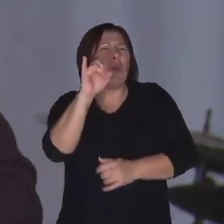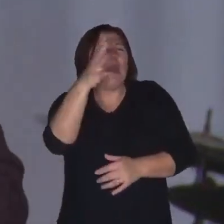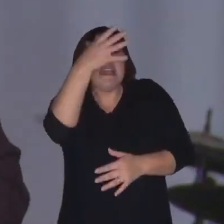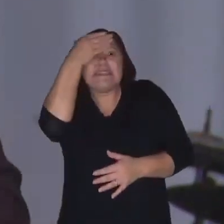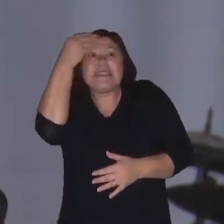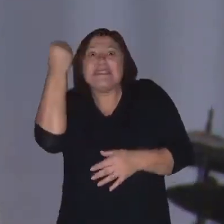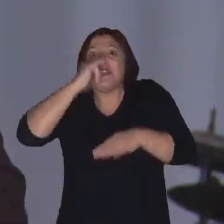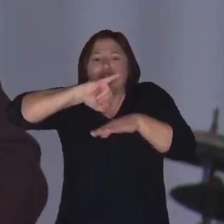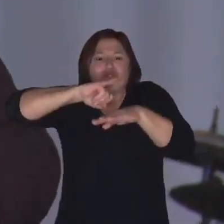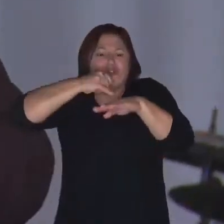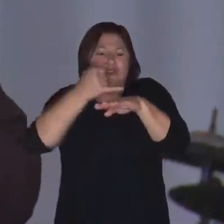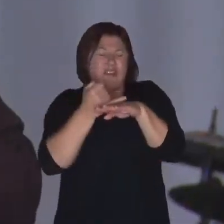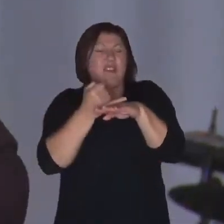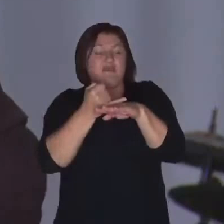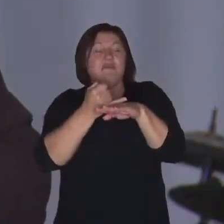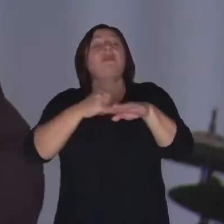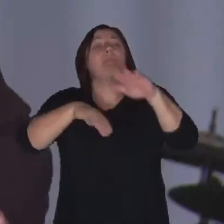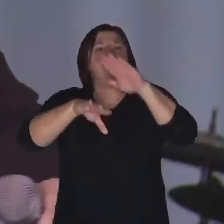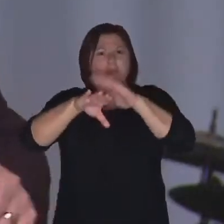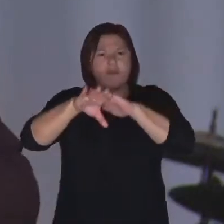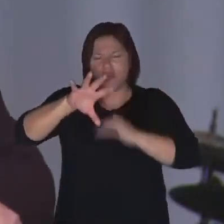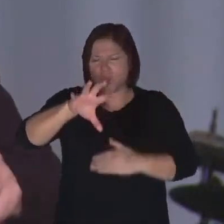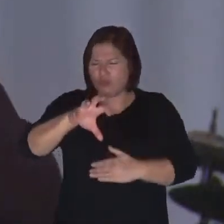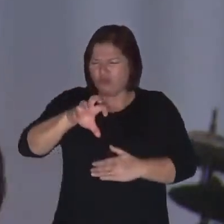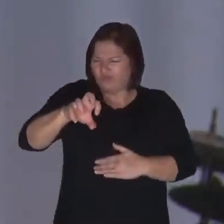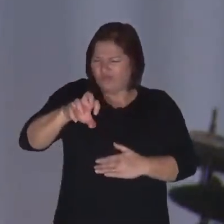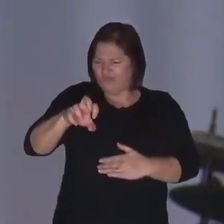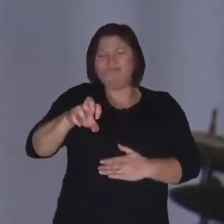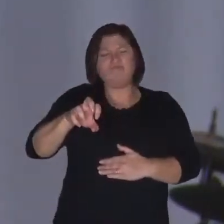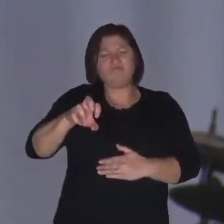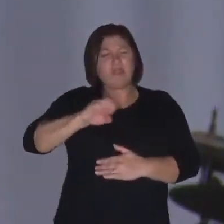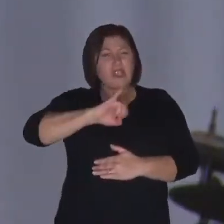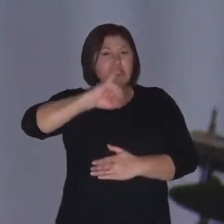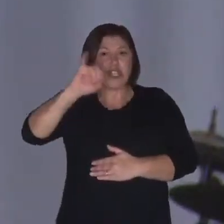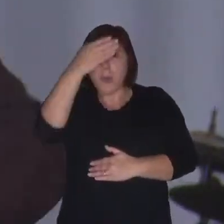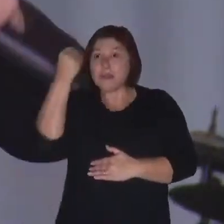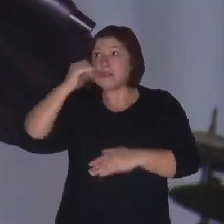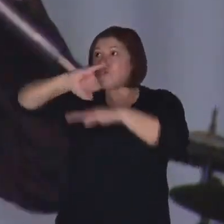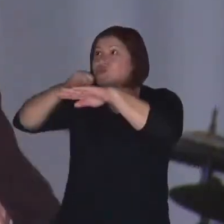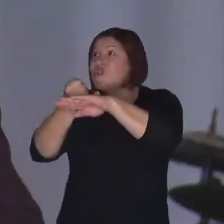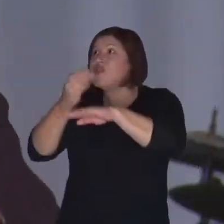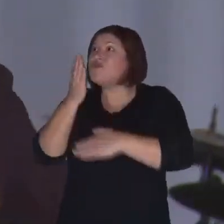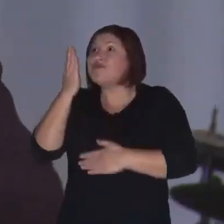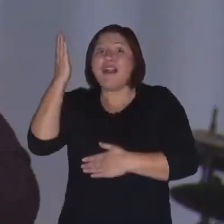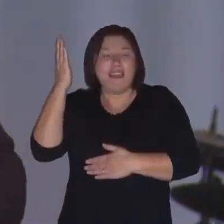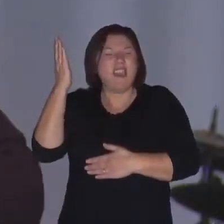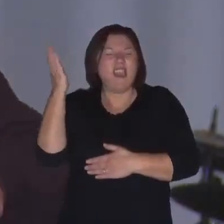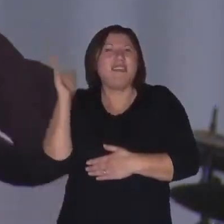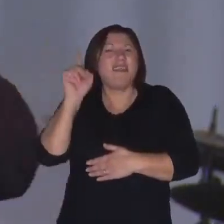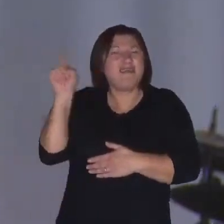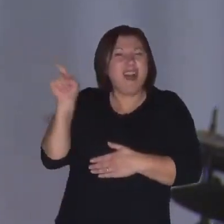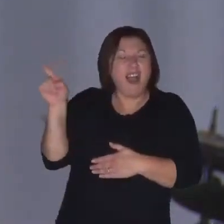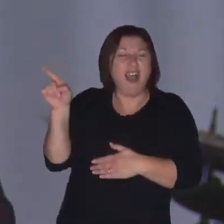ti, que a língua se me grude ao céu da boca se eu não me lembrar de ti. E não considerar